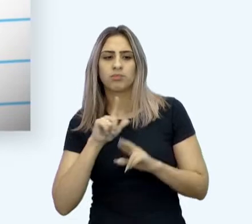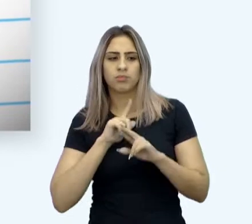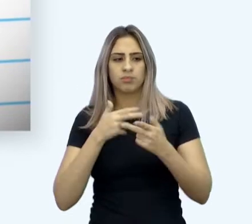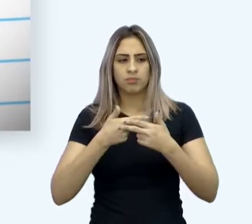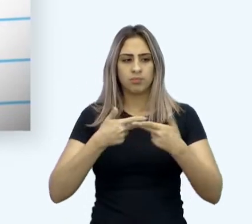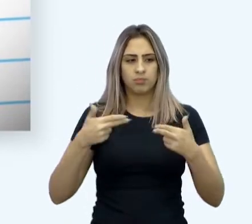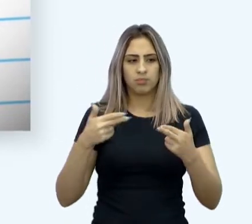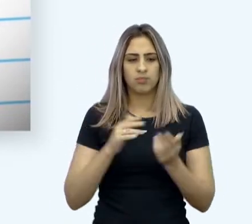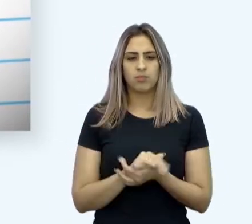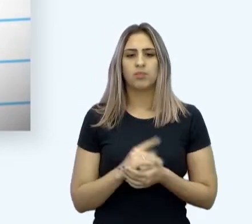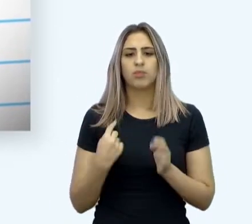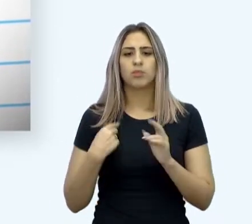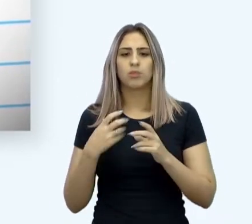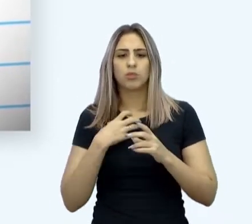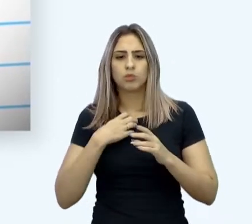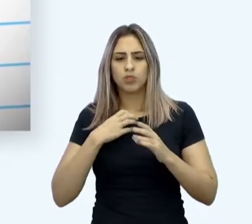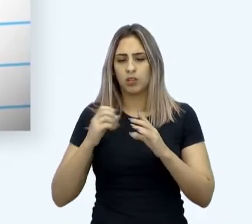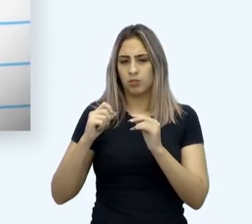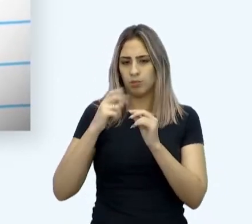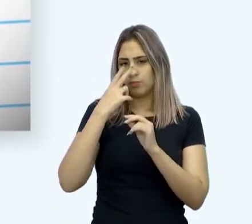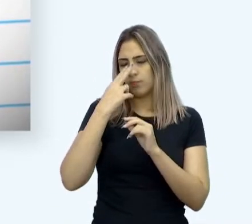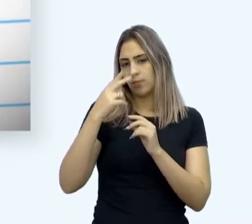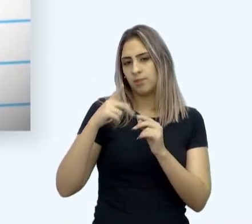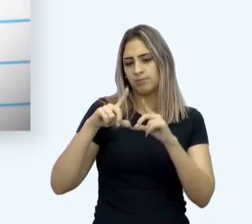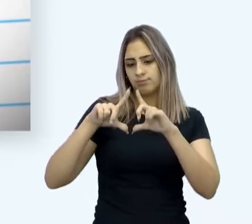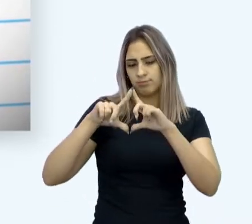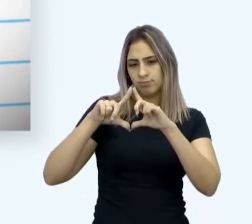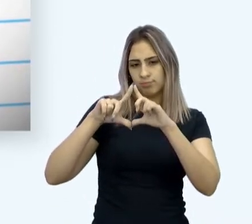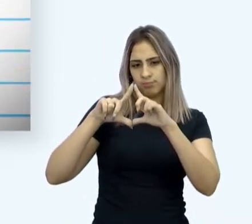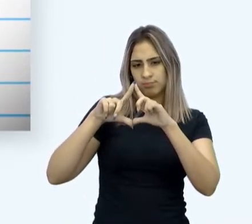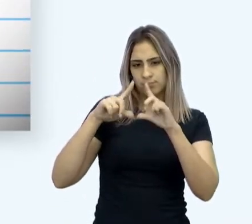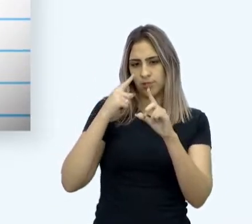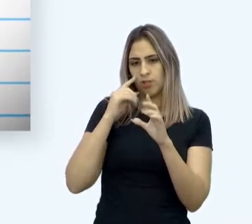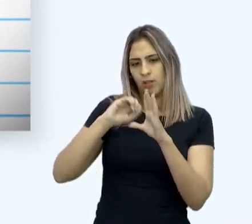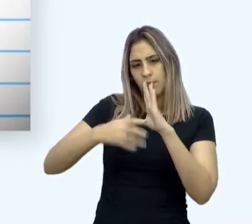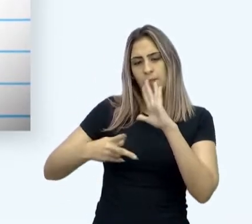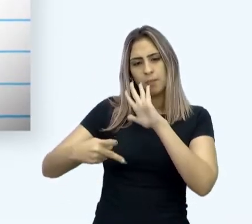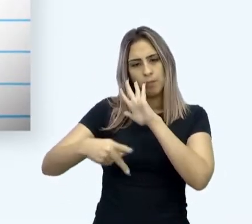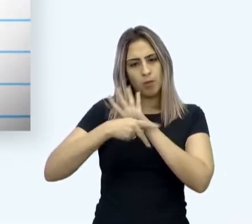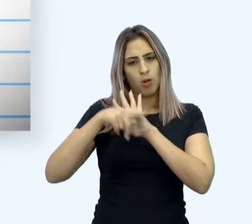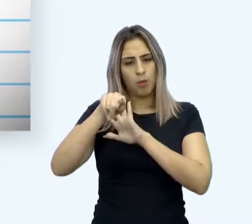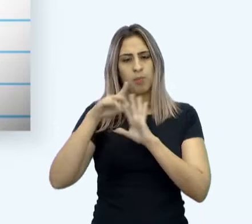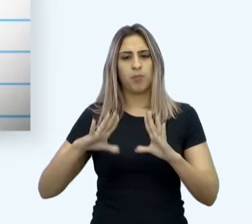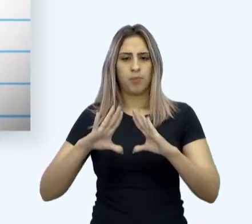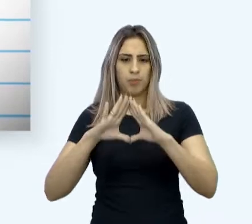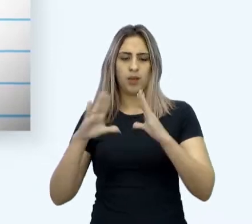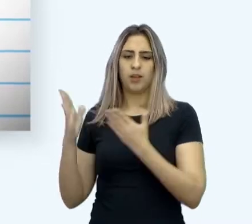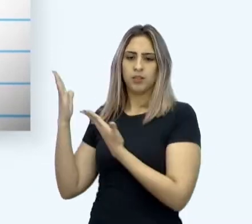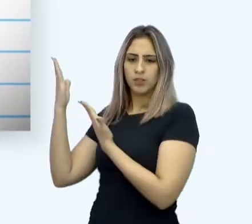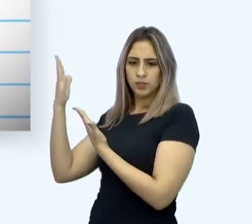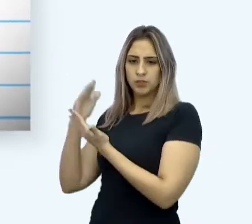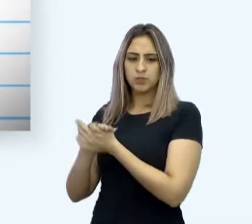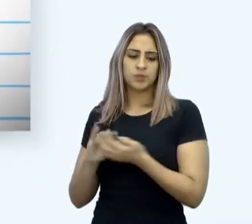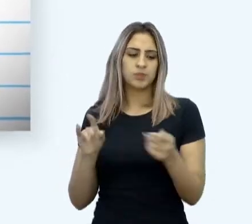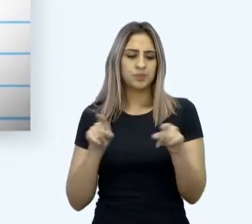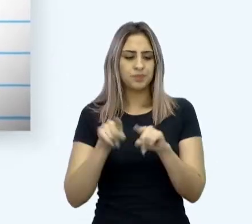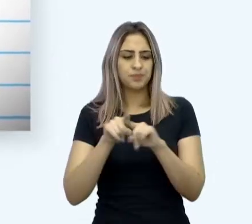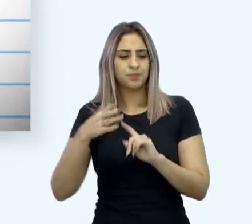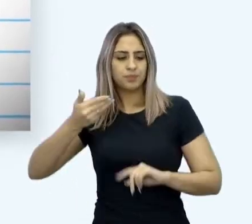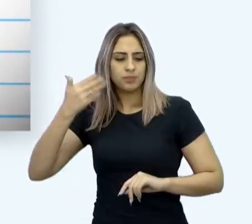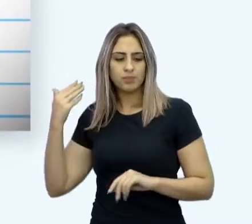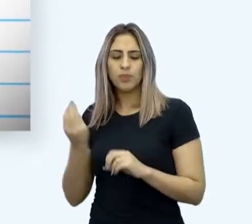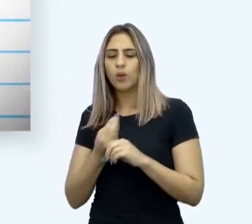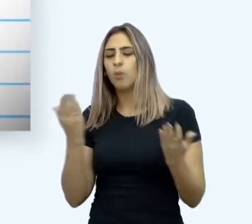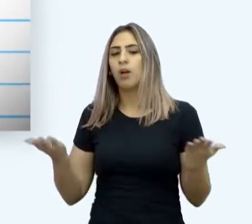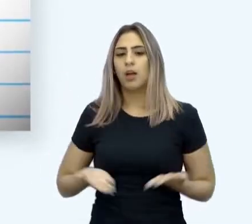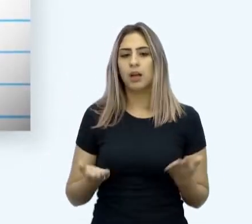topo estreito, com um formato triangular característico das pirâmides. Comparando nossa pirâmide etária do meio do século passado com a